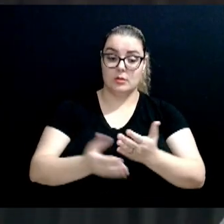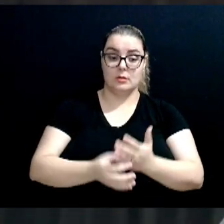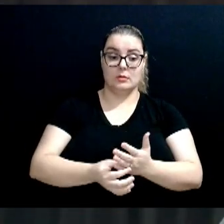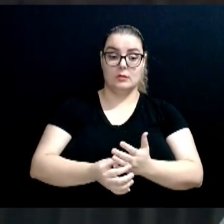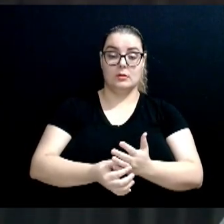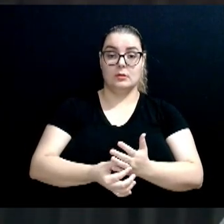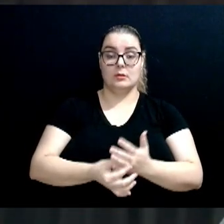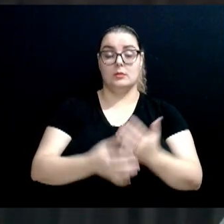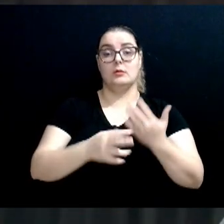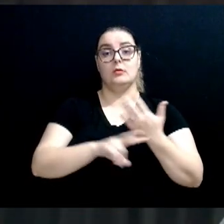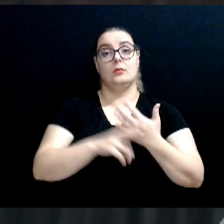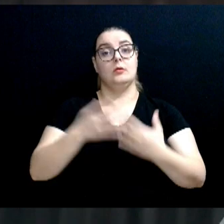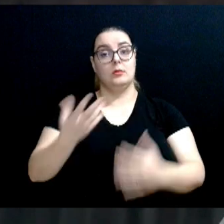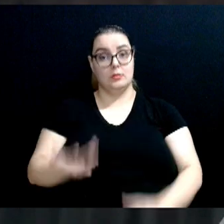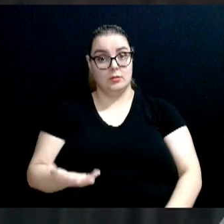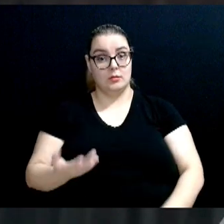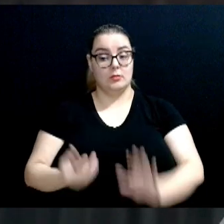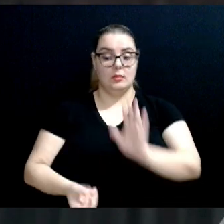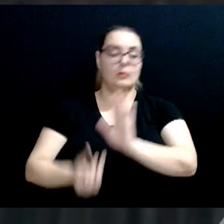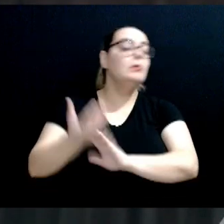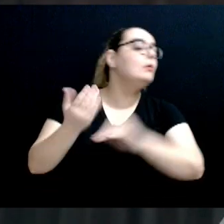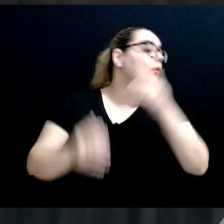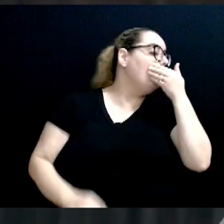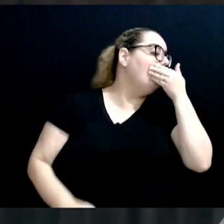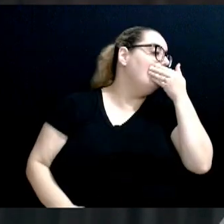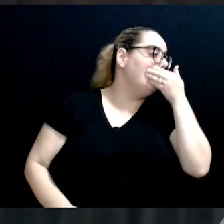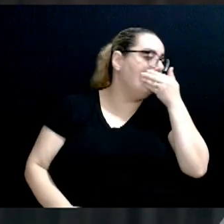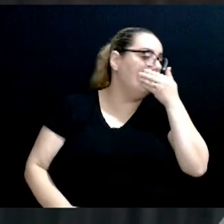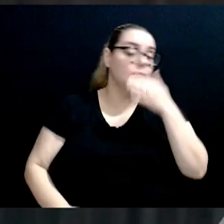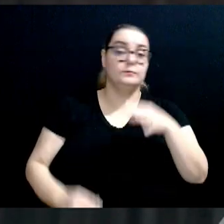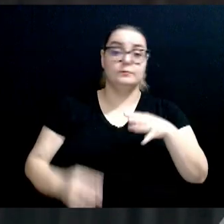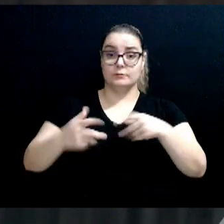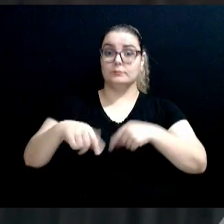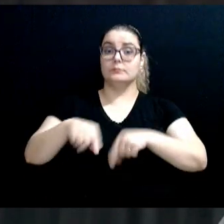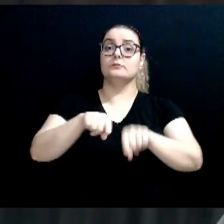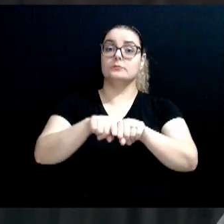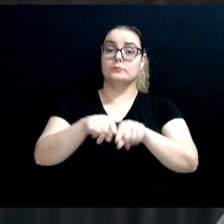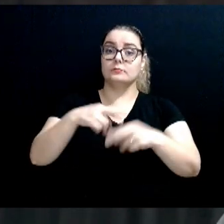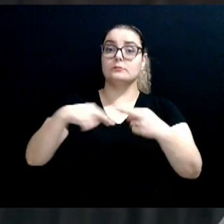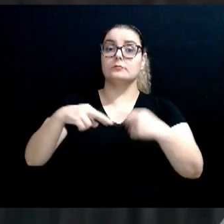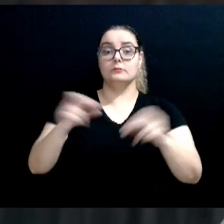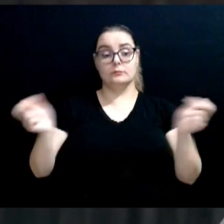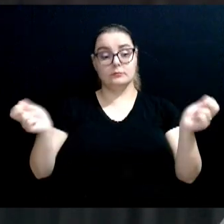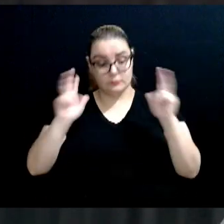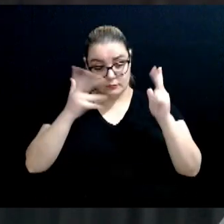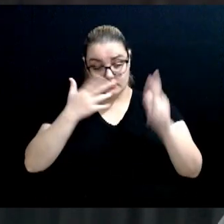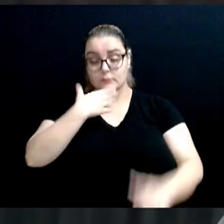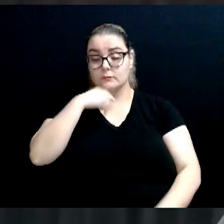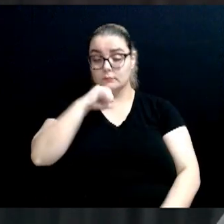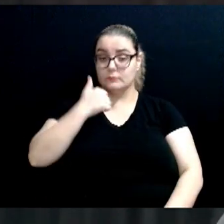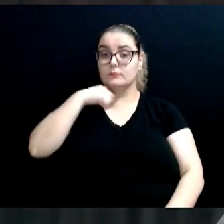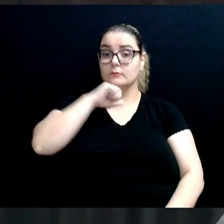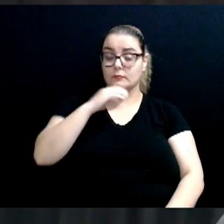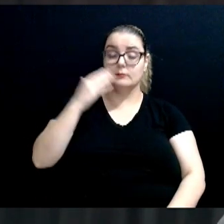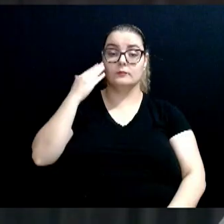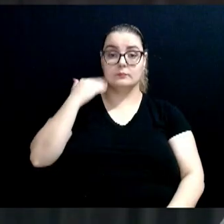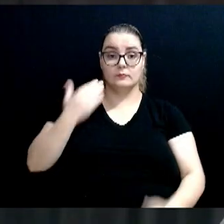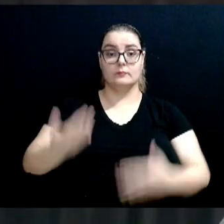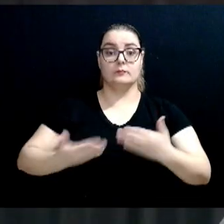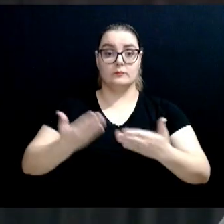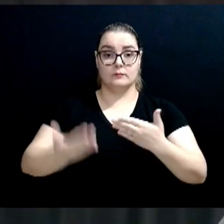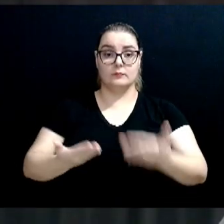daquilo que foi criado. Isso tudo cabe também de alerta aos pais para saber lidar quando surgirem aí